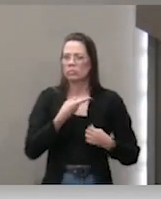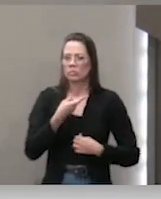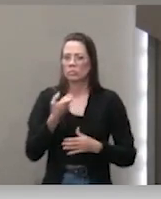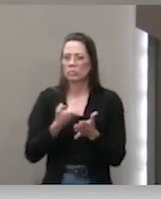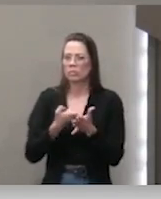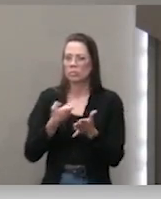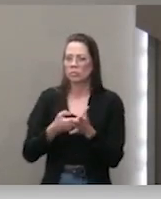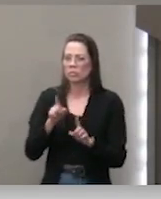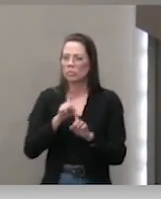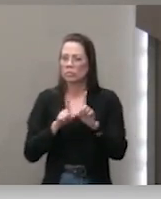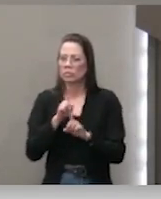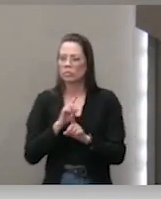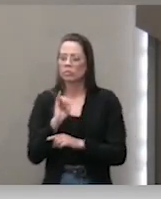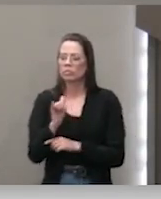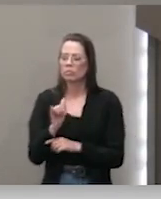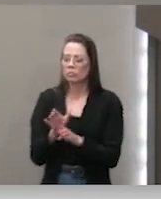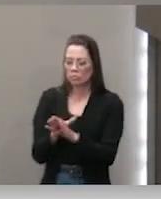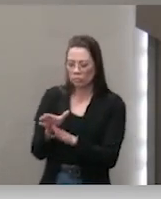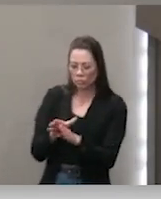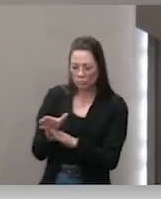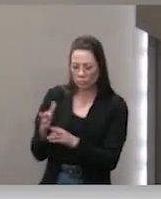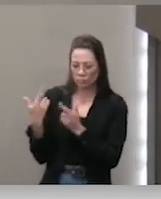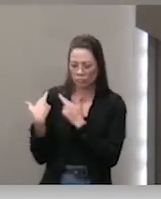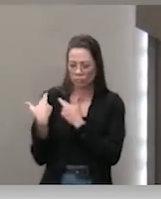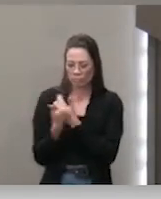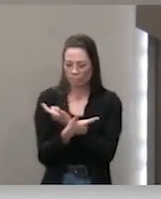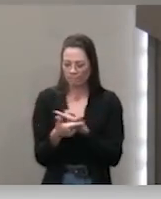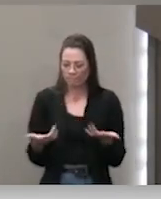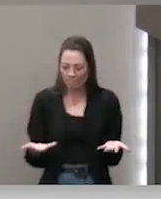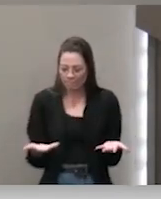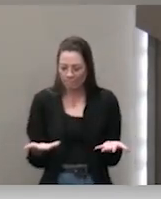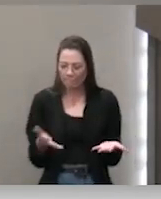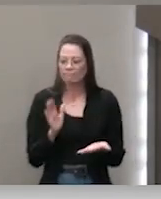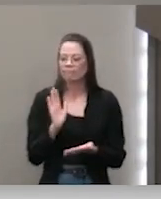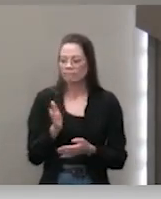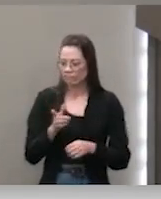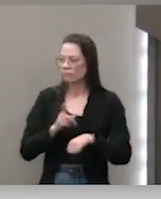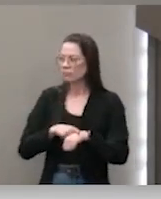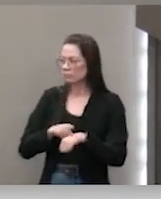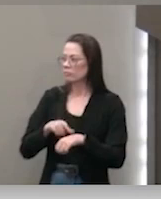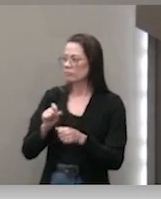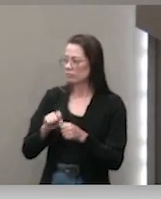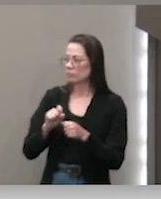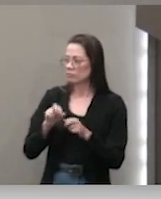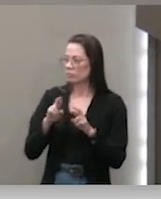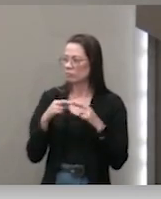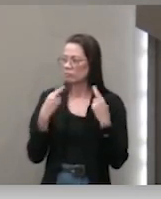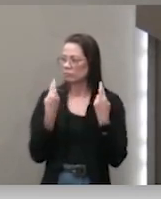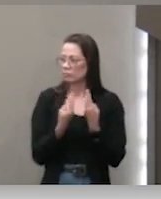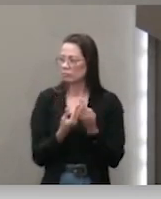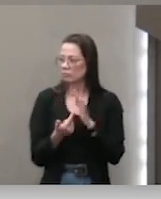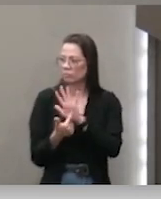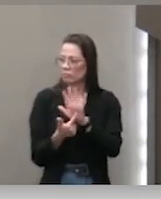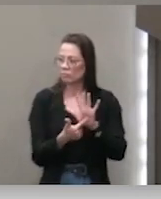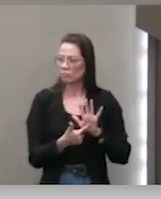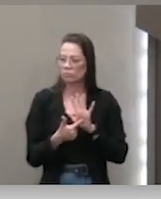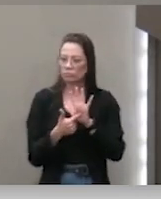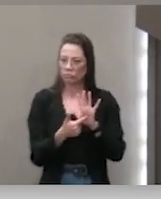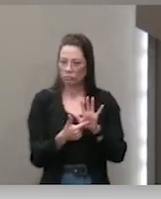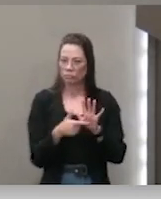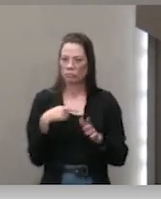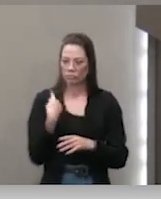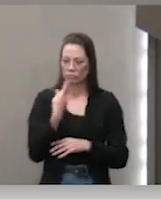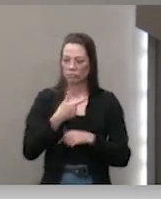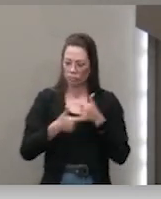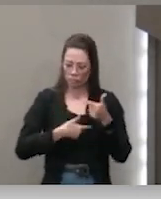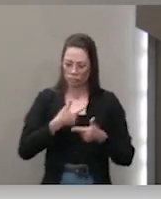passar alguma coisa para os nossos filhos e a gente não tem responsabilidade. Então, eu acho que já está na hora, presidente, nós fazer uma reunião aqui e mostrar para as pessoas aqui que a gente está aqui